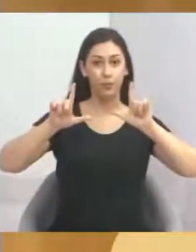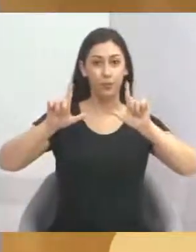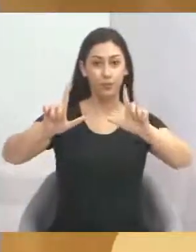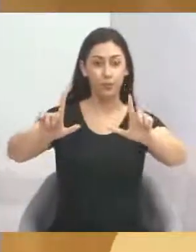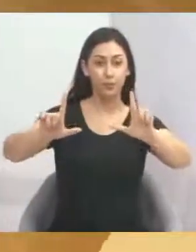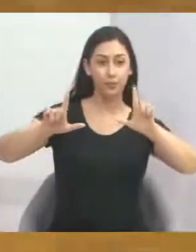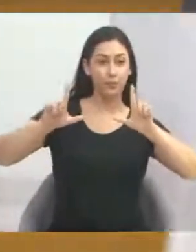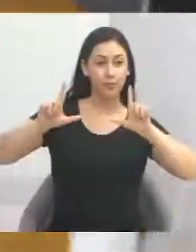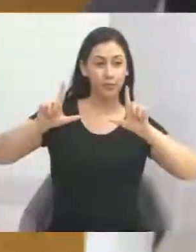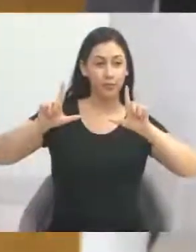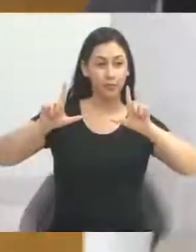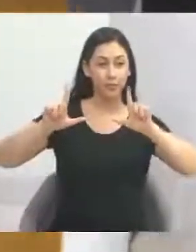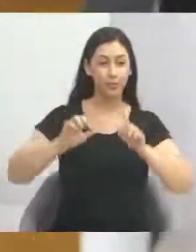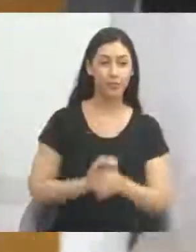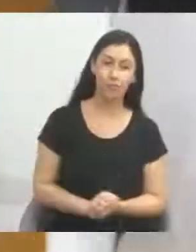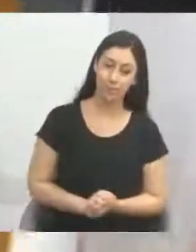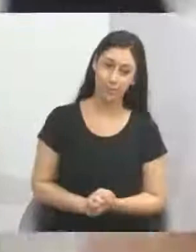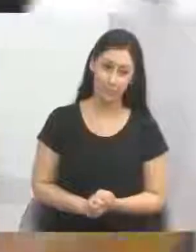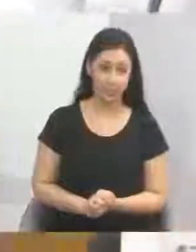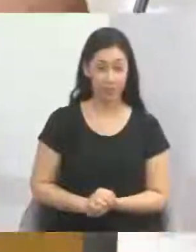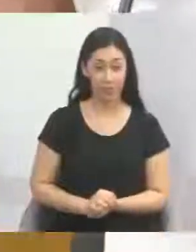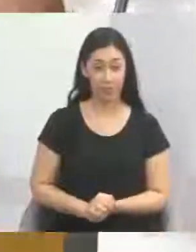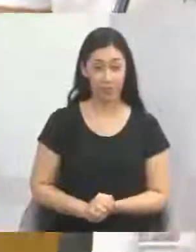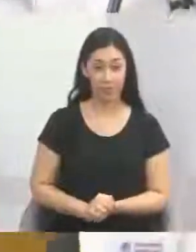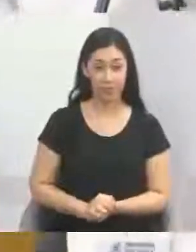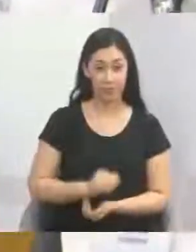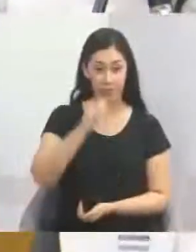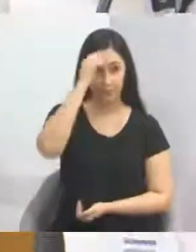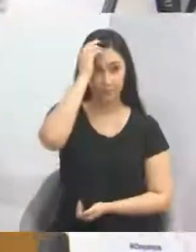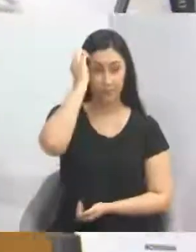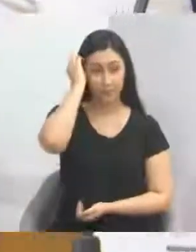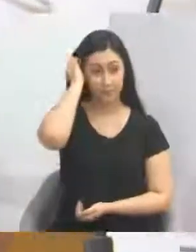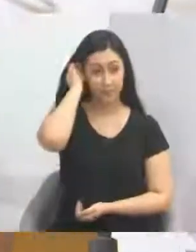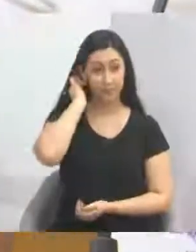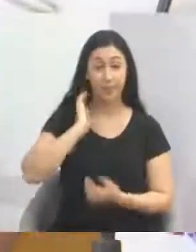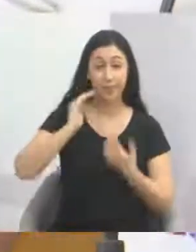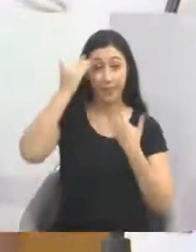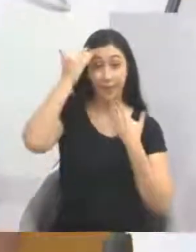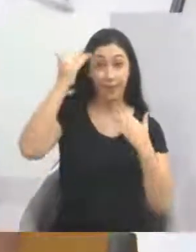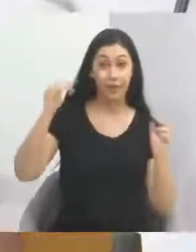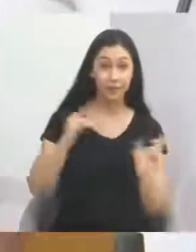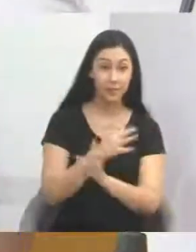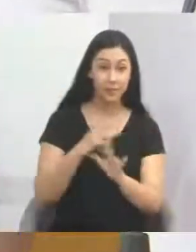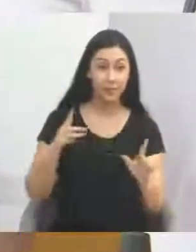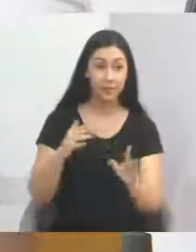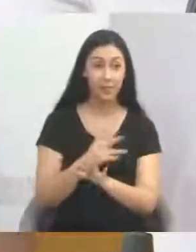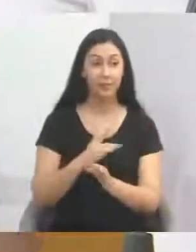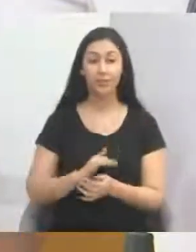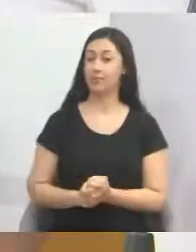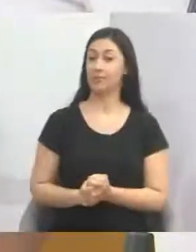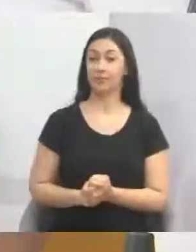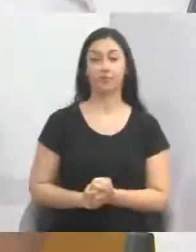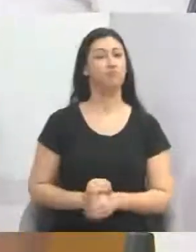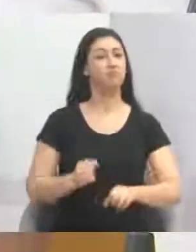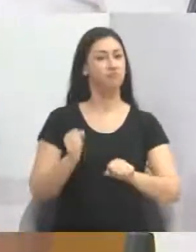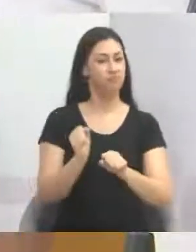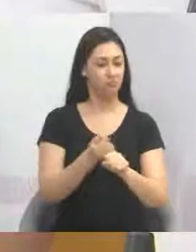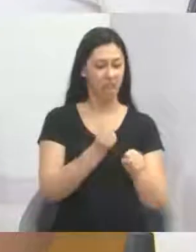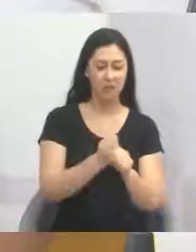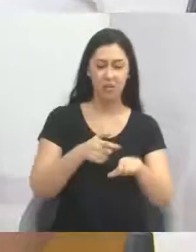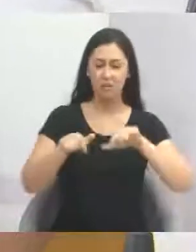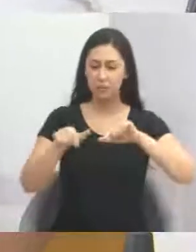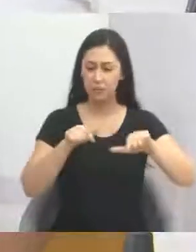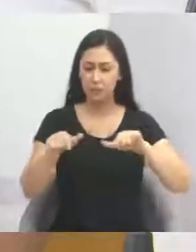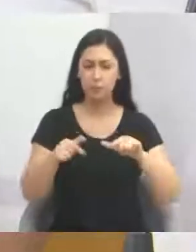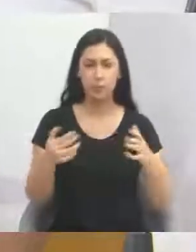Puxar no Zoom aqui, aperta o tempo aí, pastor. Puxa no Zoom aqui, ó. Agradecer a mobilidade urbana, que está fazendo um excelente